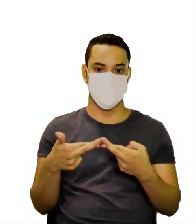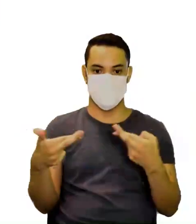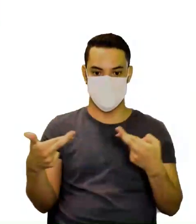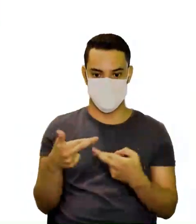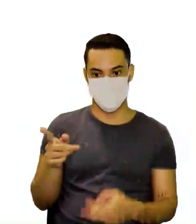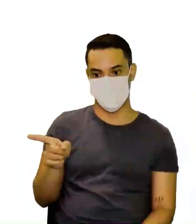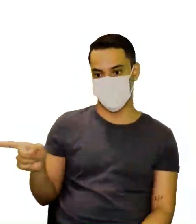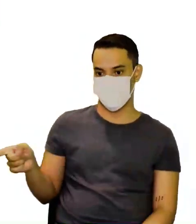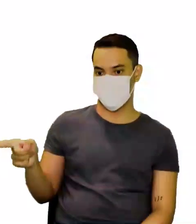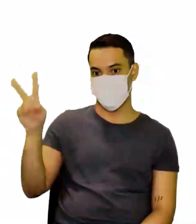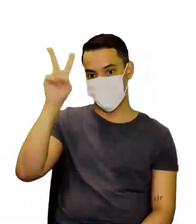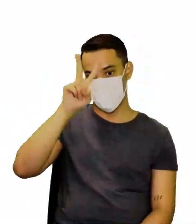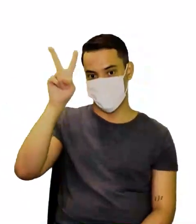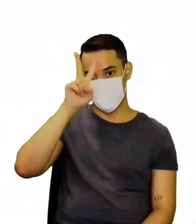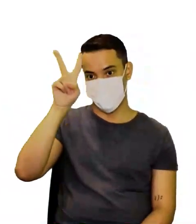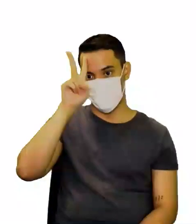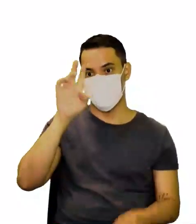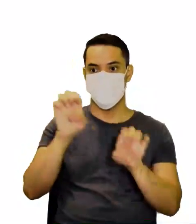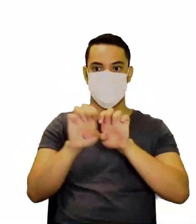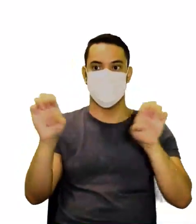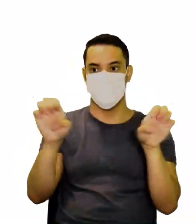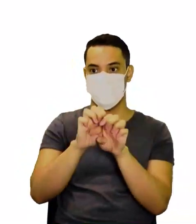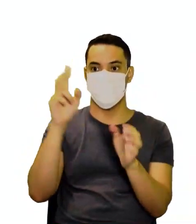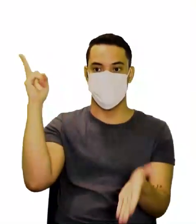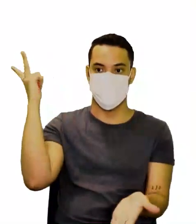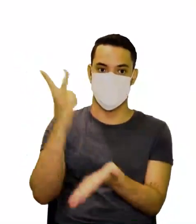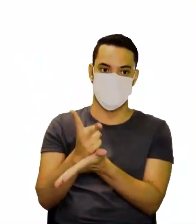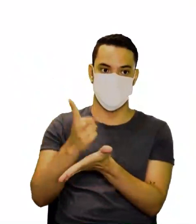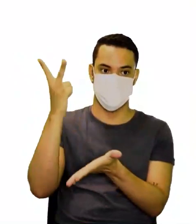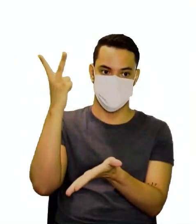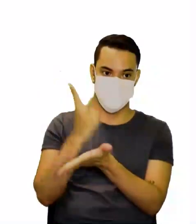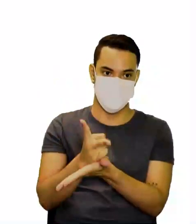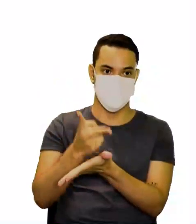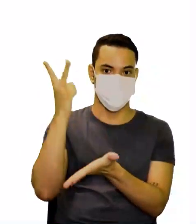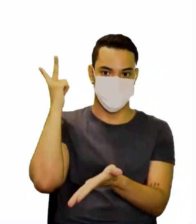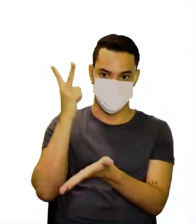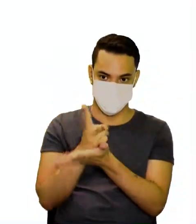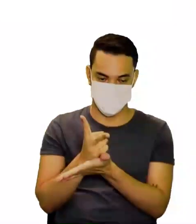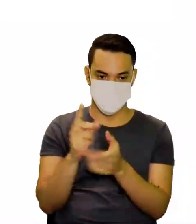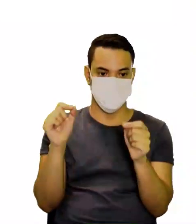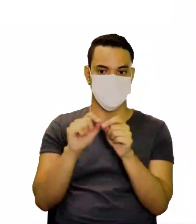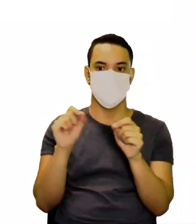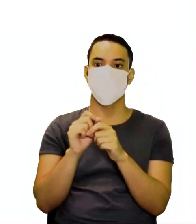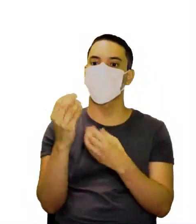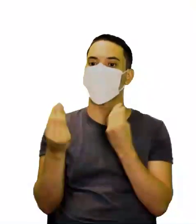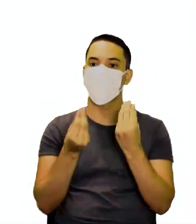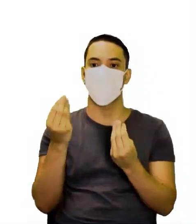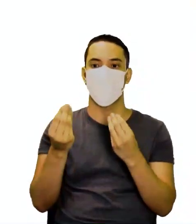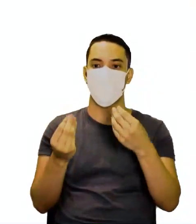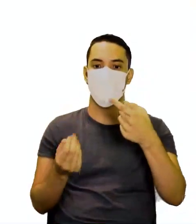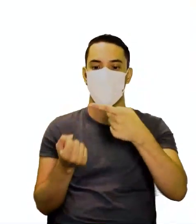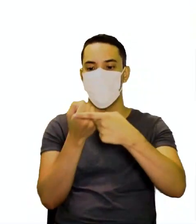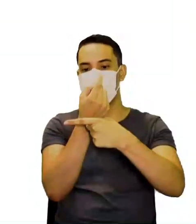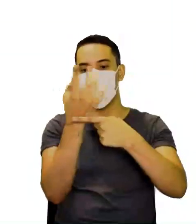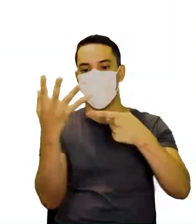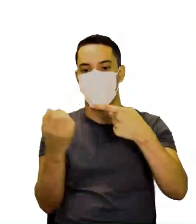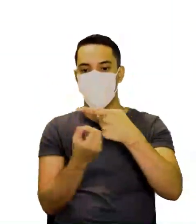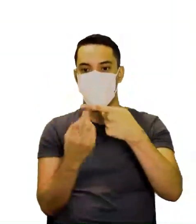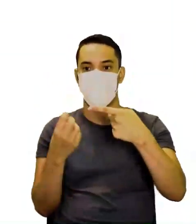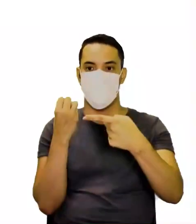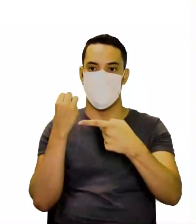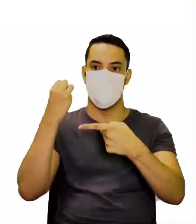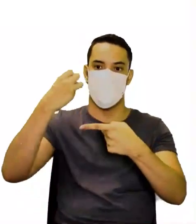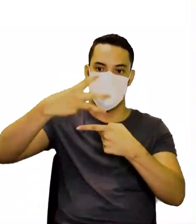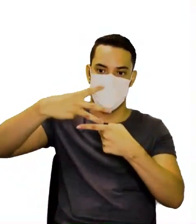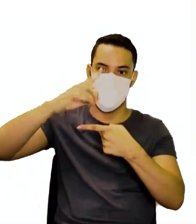interna? Lembrem da nossa equaçãozinha, força eletromotriz dividido pela resistência interna, logo a resistência